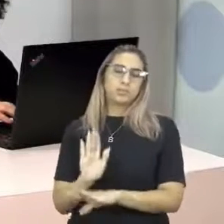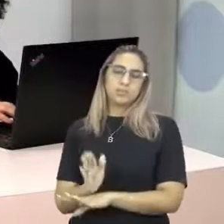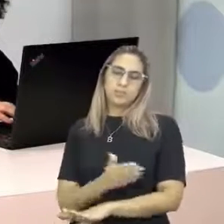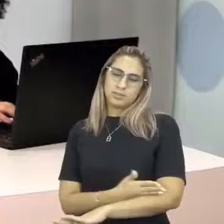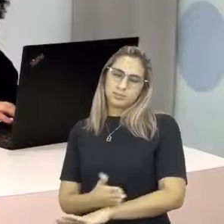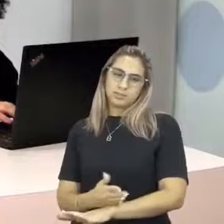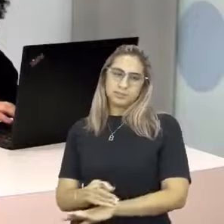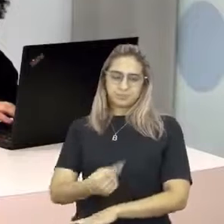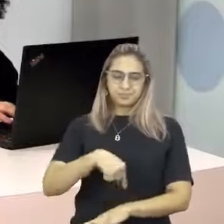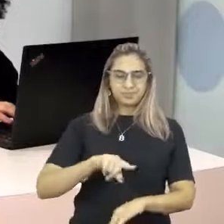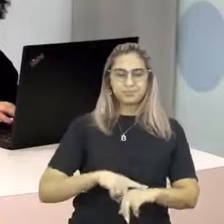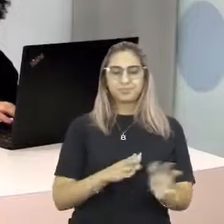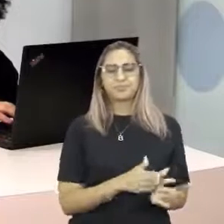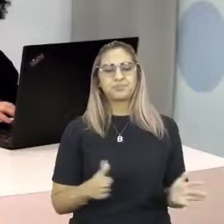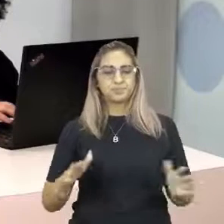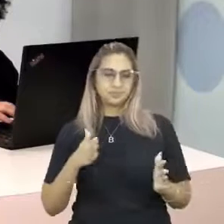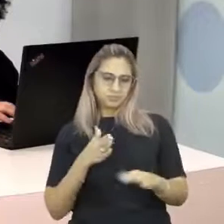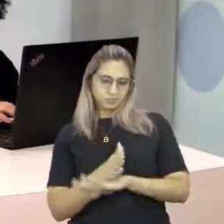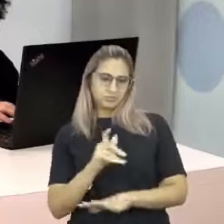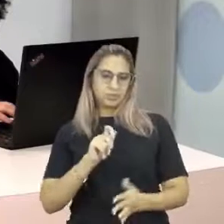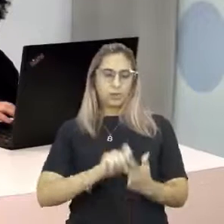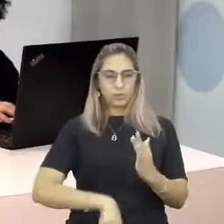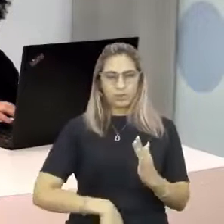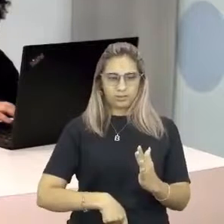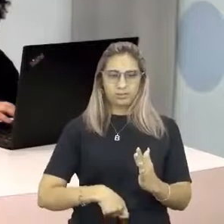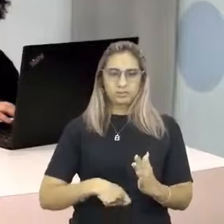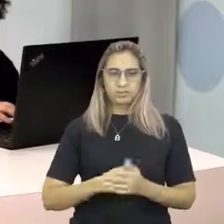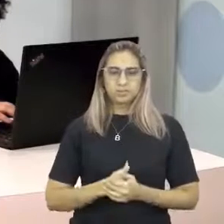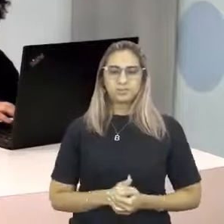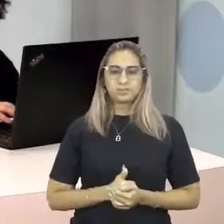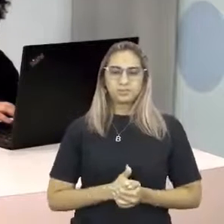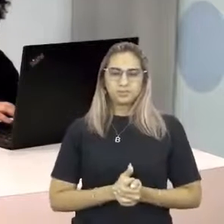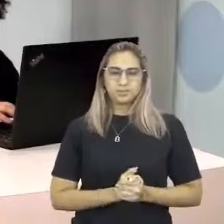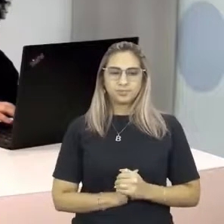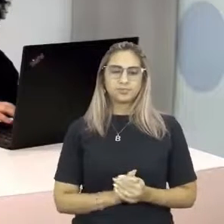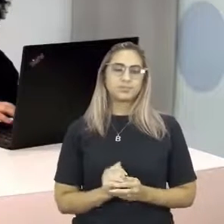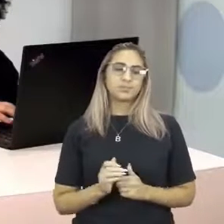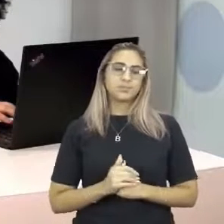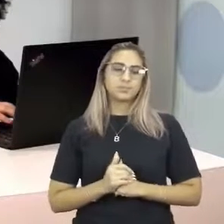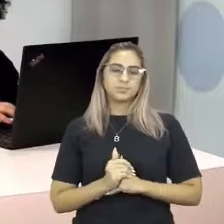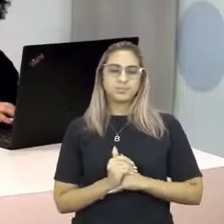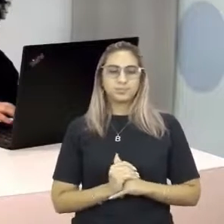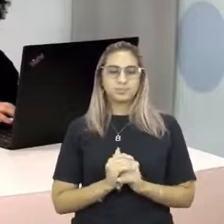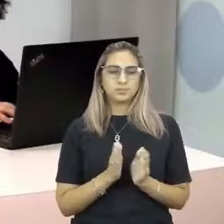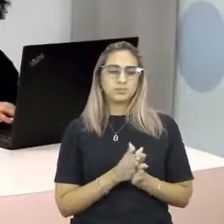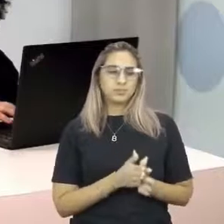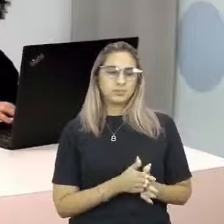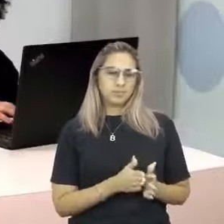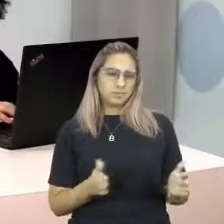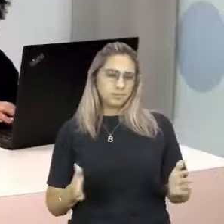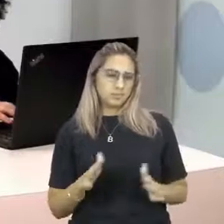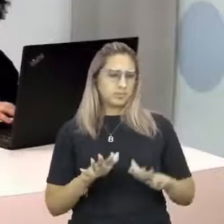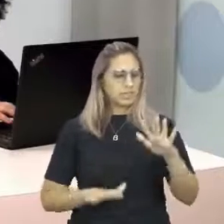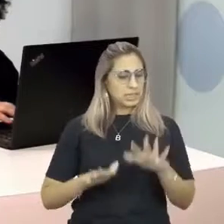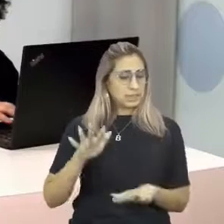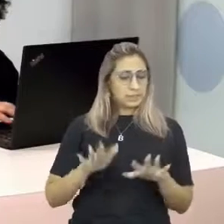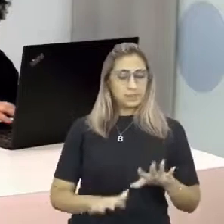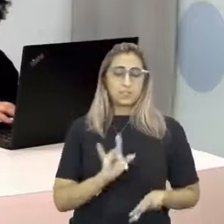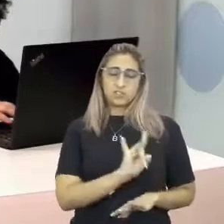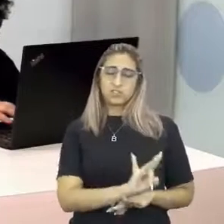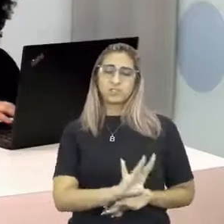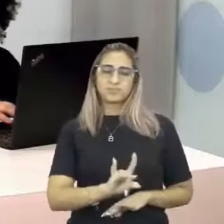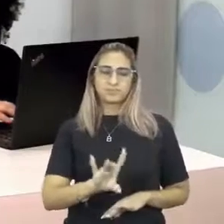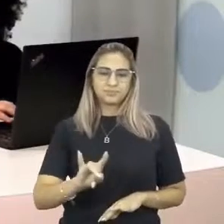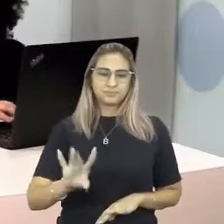dos docentes temporários e candidatos à contratação. Ela fica com 100 pontos. Tá? Então, ali vai depender de